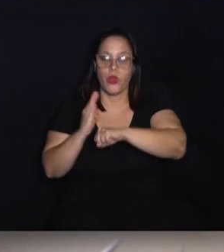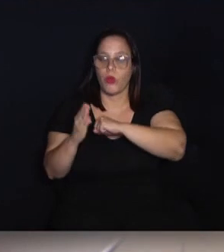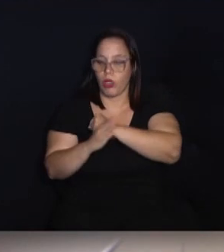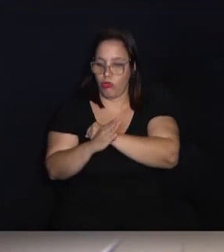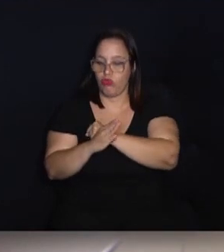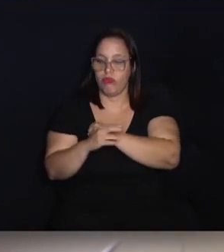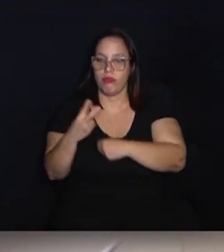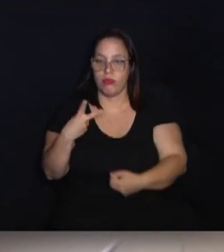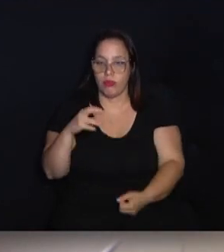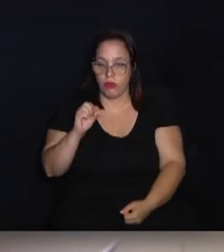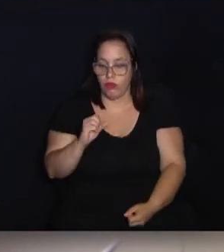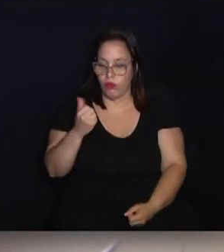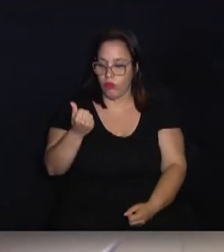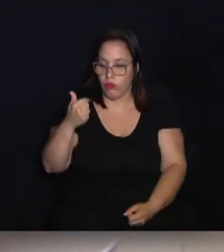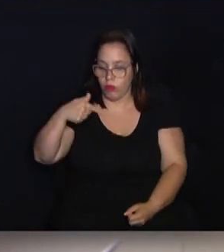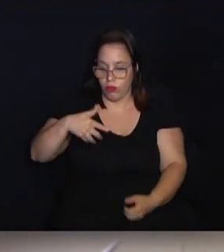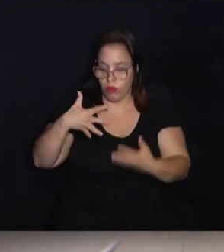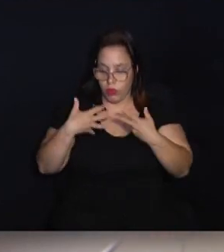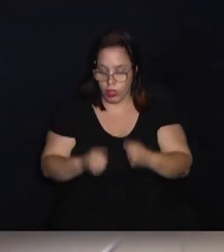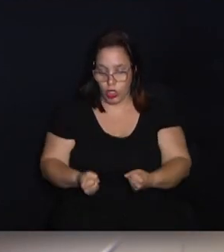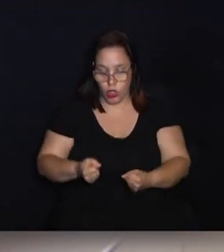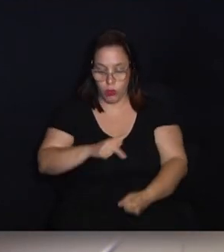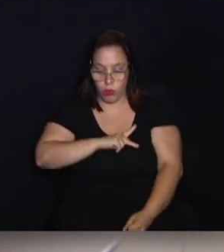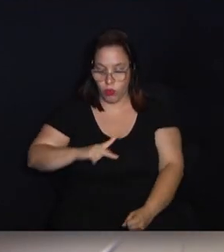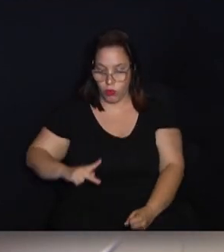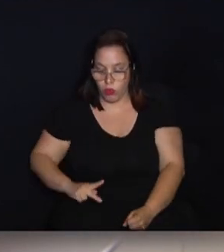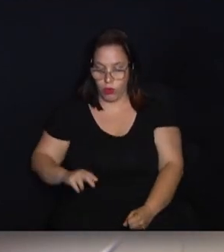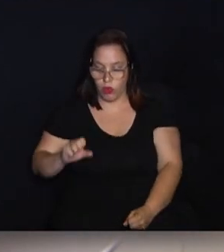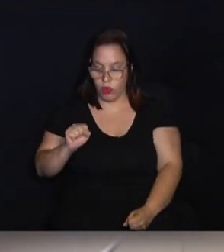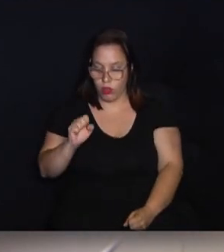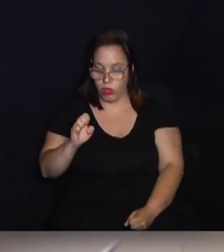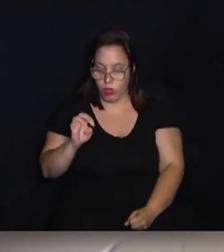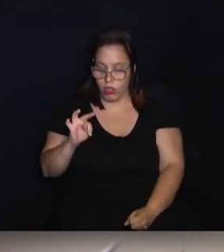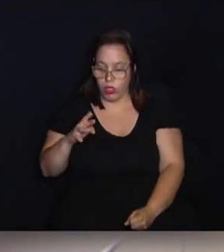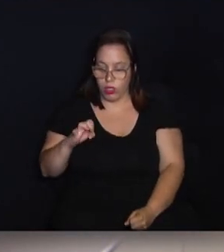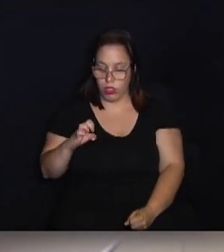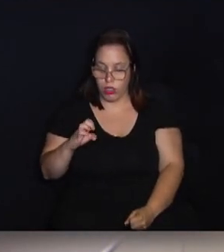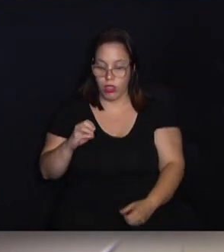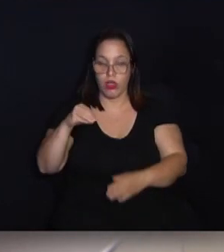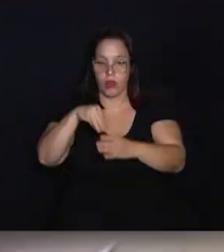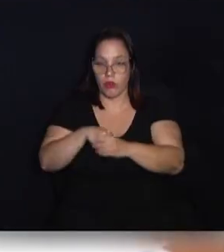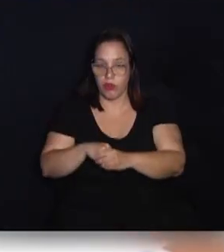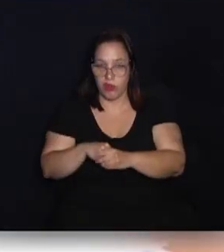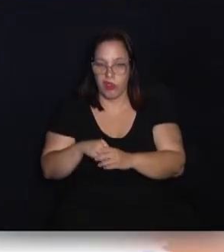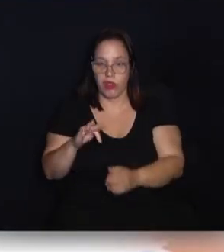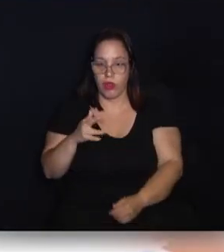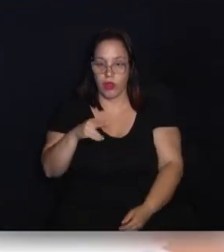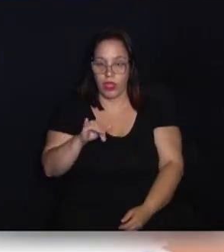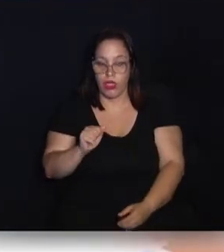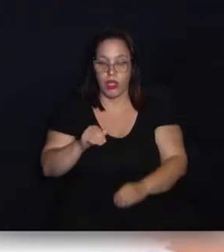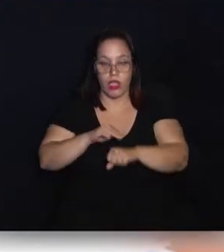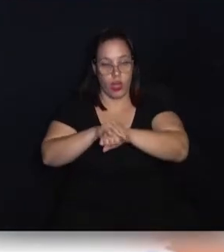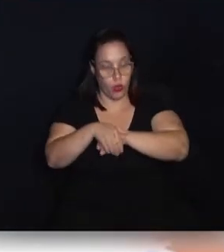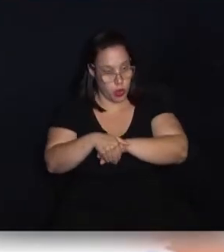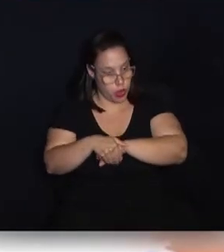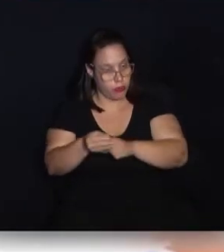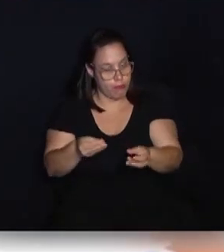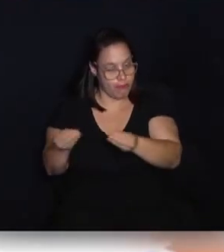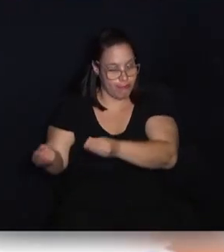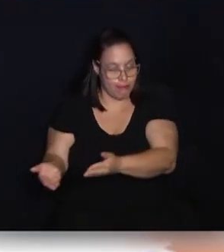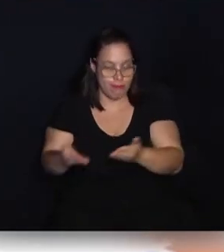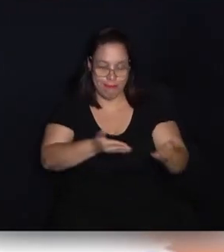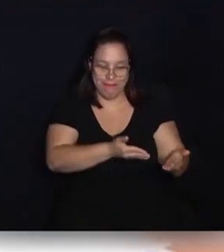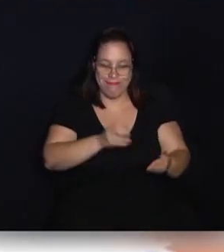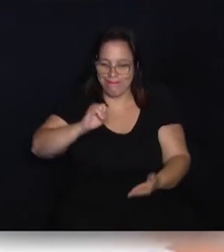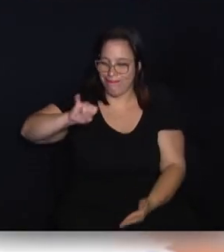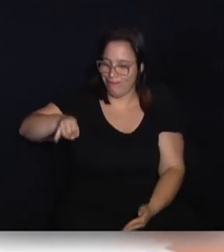Em 2017 assumiu a presidência da CETEC. Implantou as feiras noturnas, que oferecem oportunidades